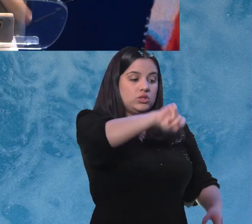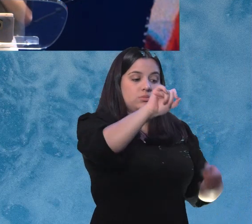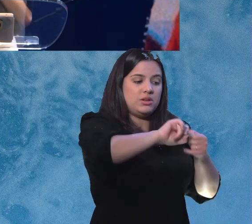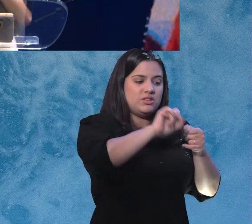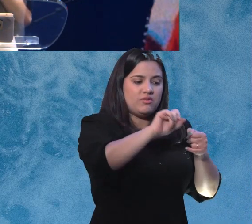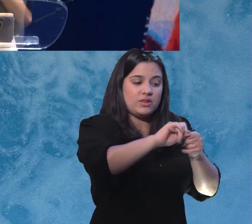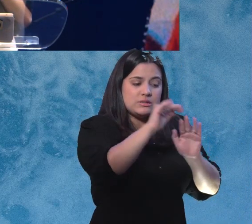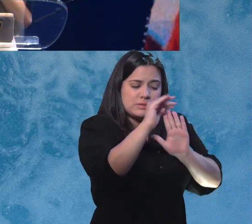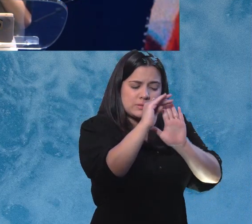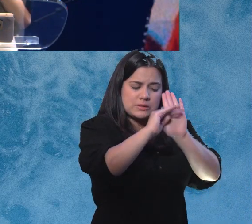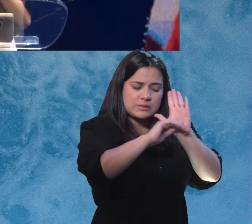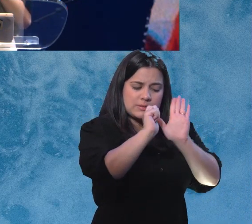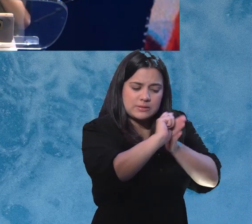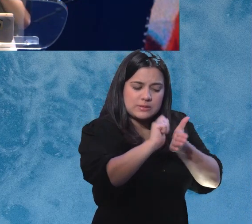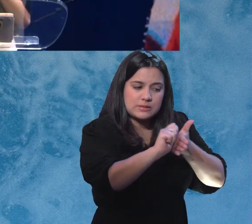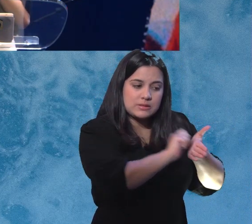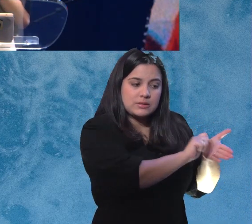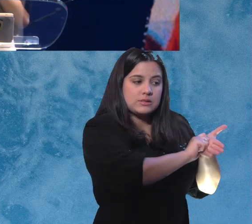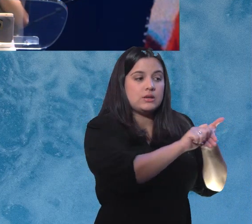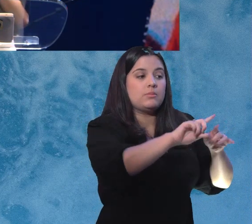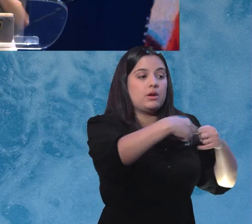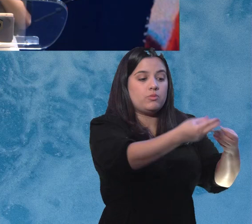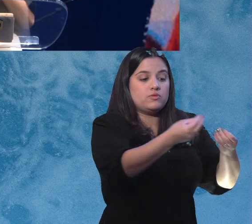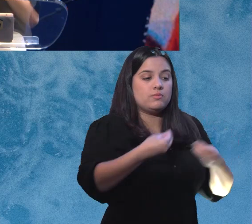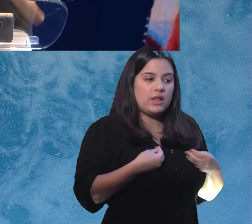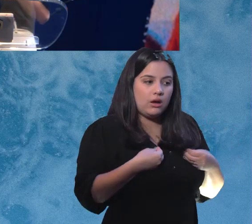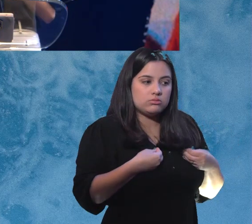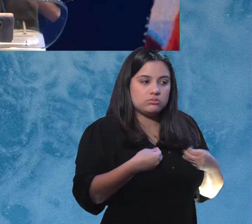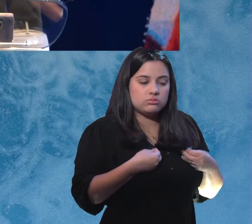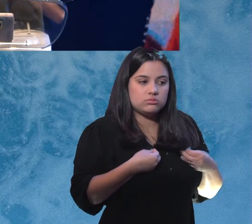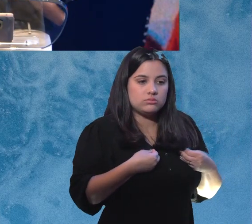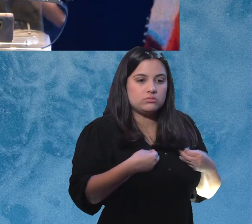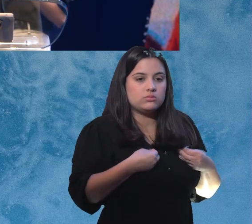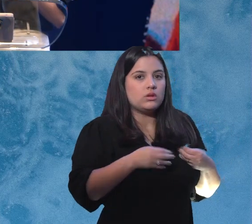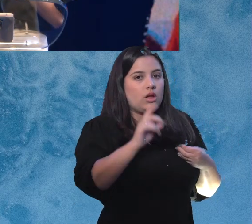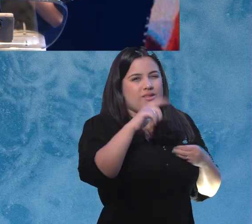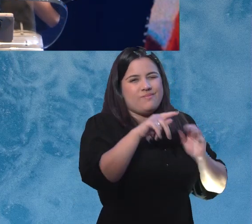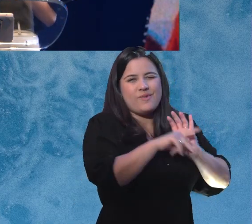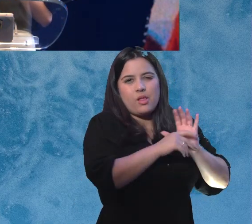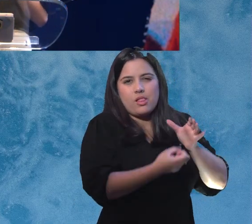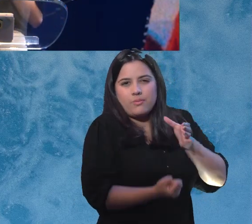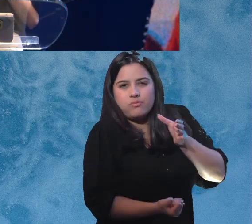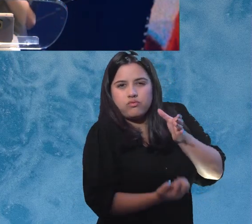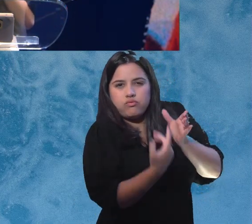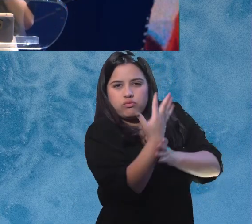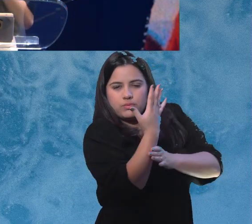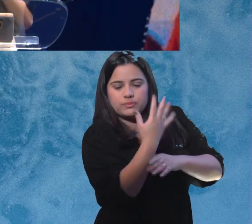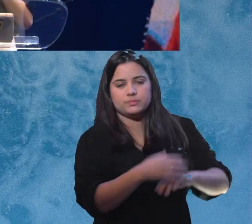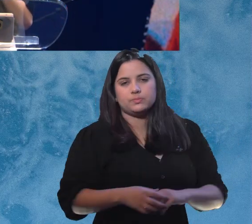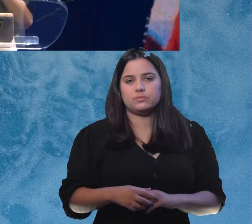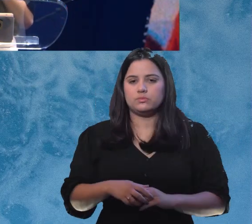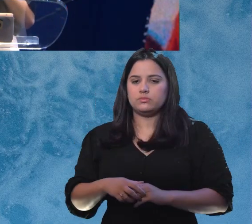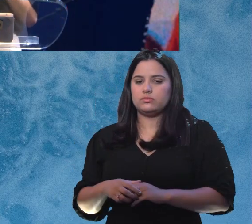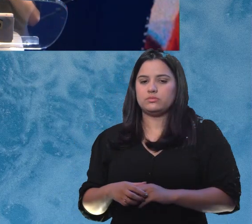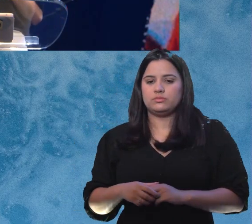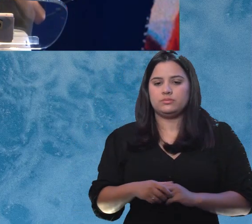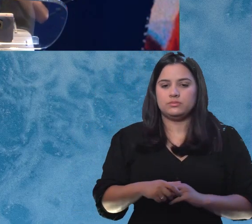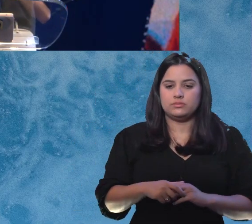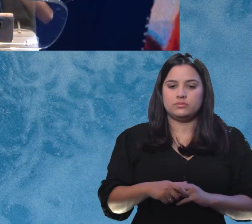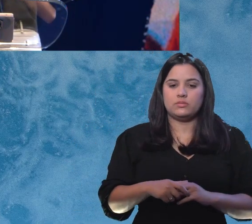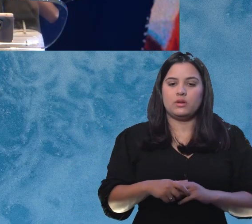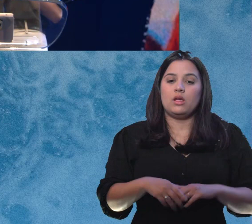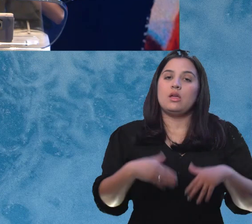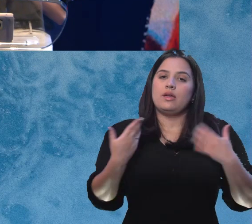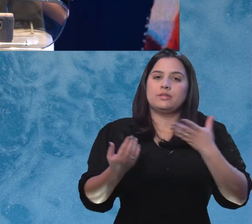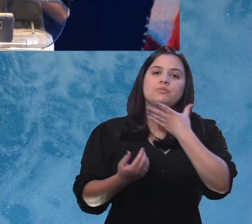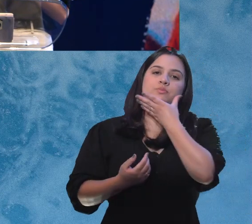para trazer de volta amostras das colheitas que encontrarem. Era a época da colheita das primeiras uvas maduras. Eles